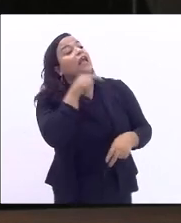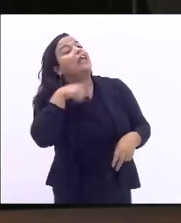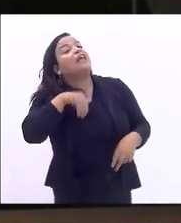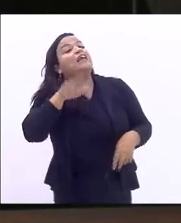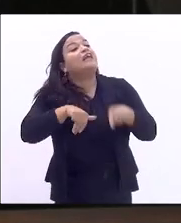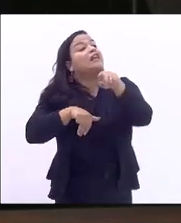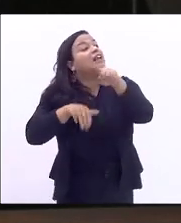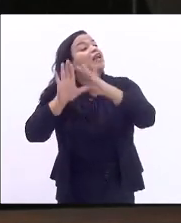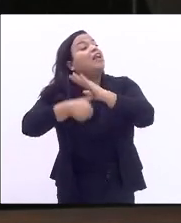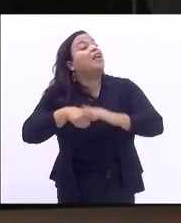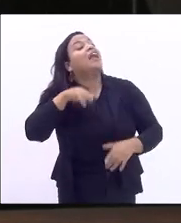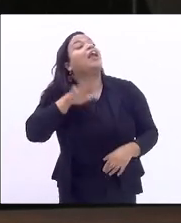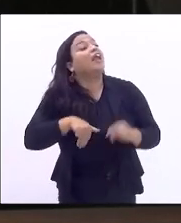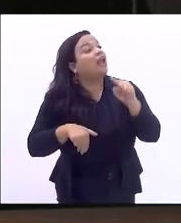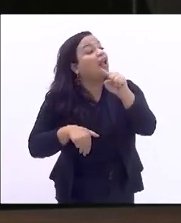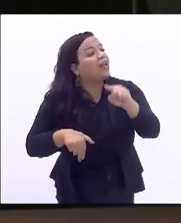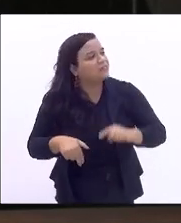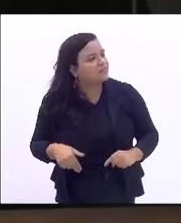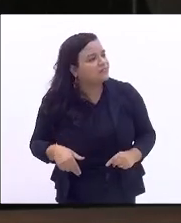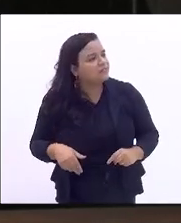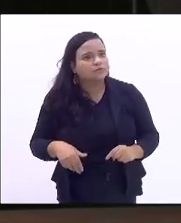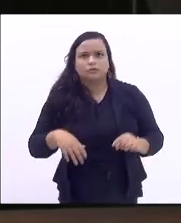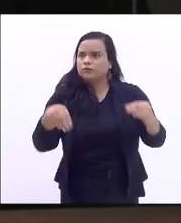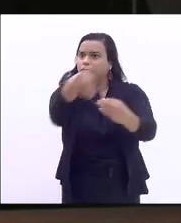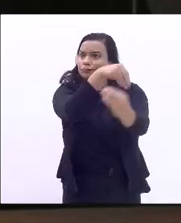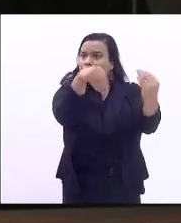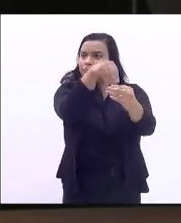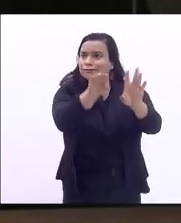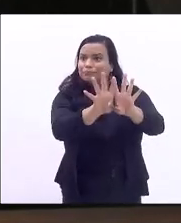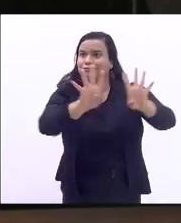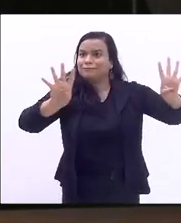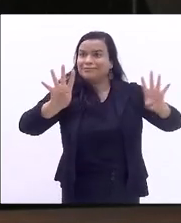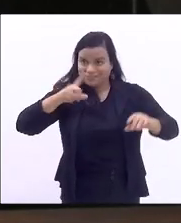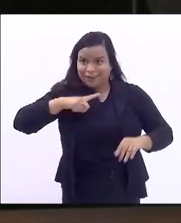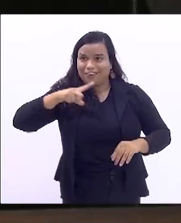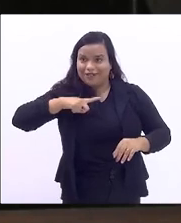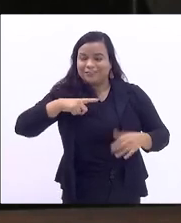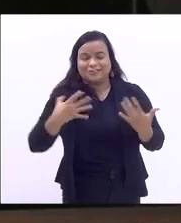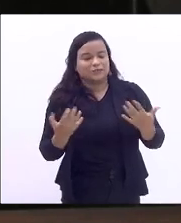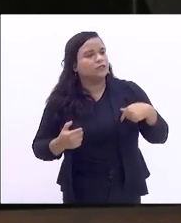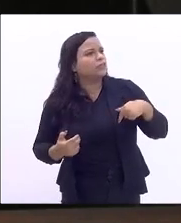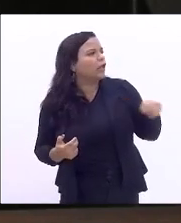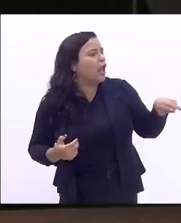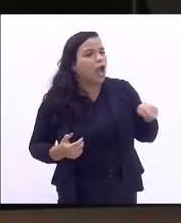autor que ali estava misturado com outras pessoas